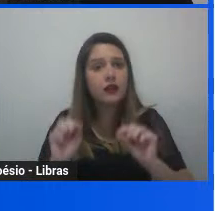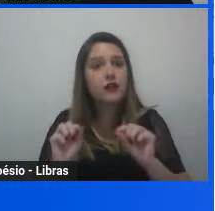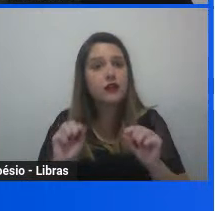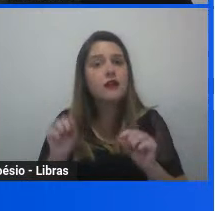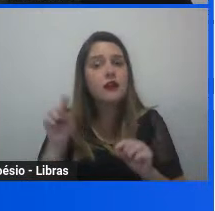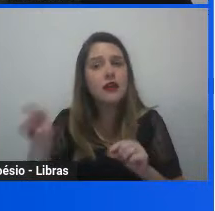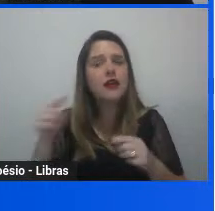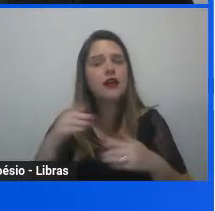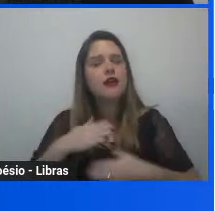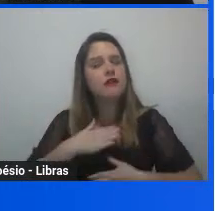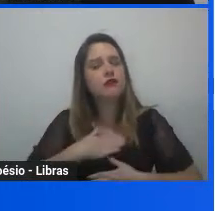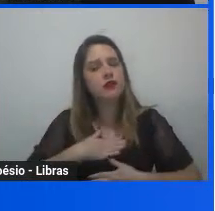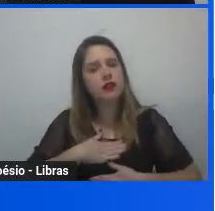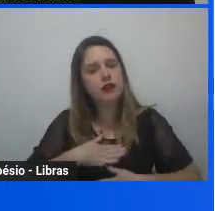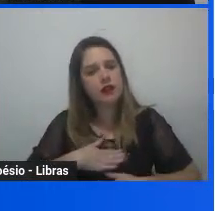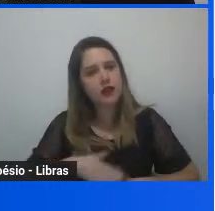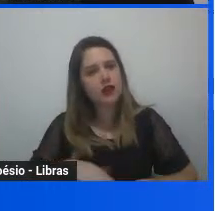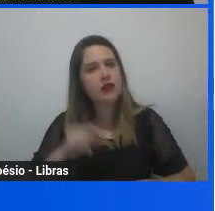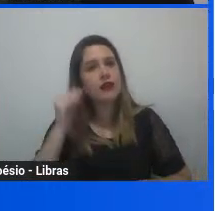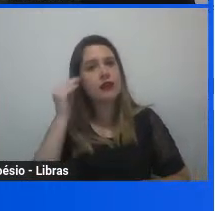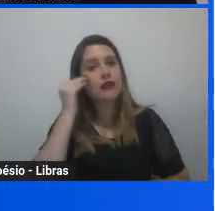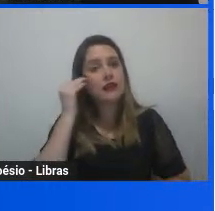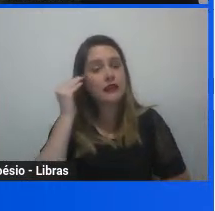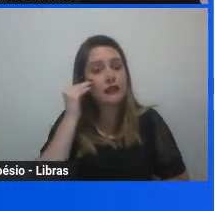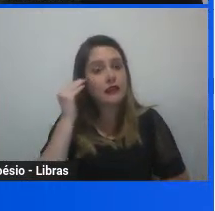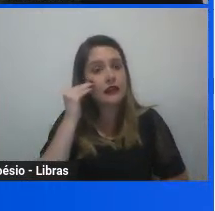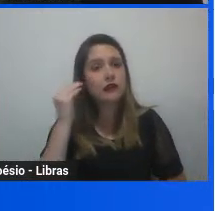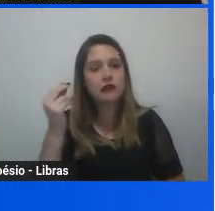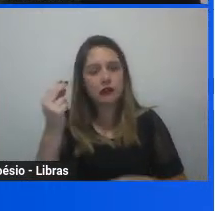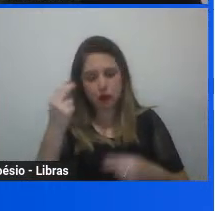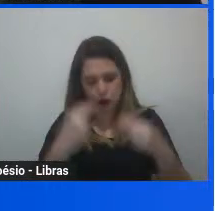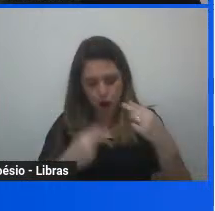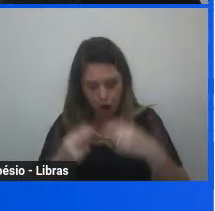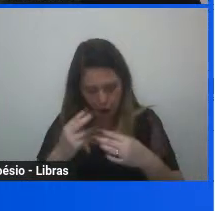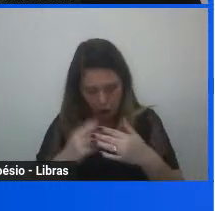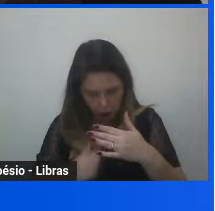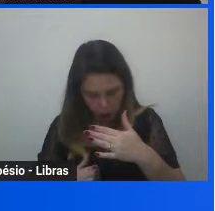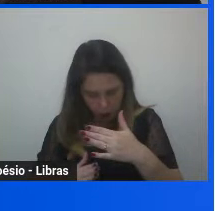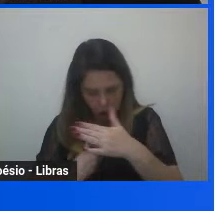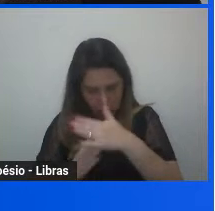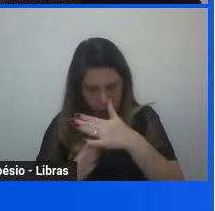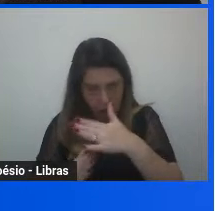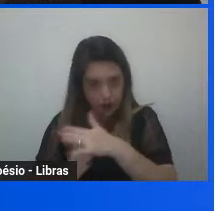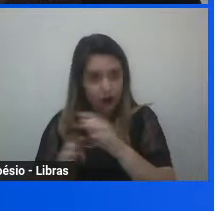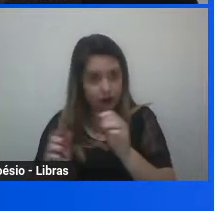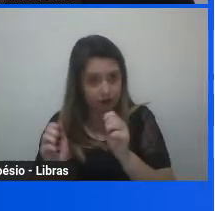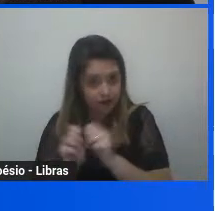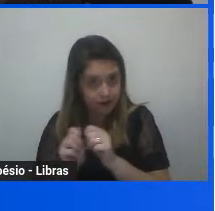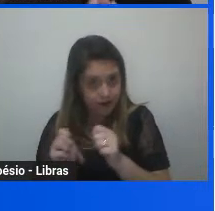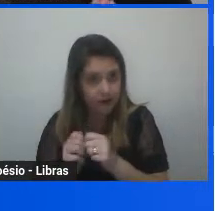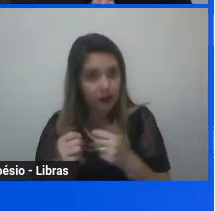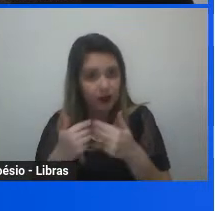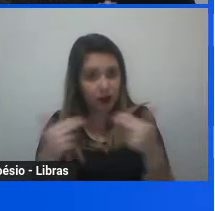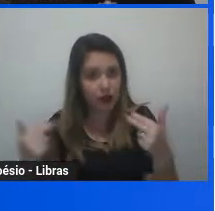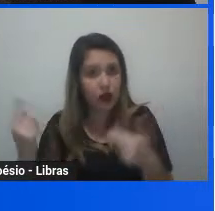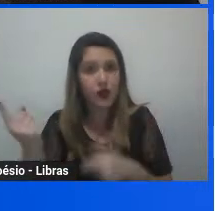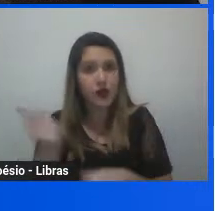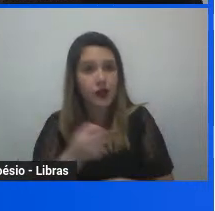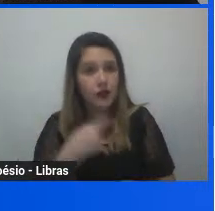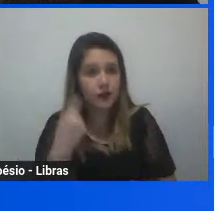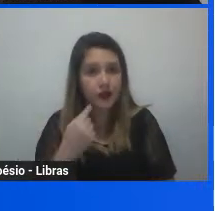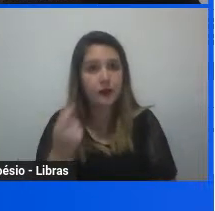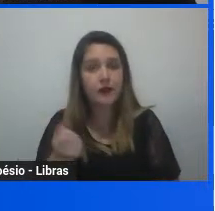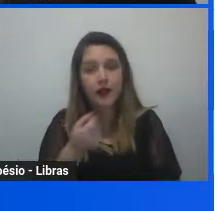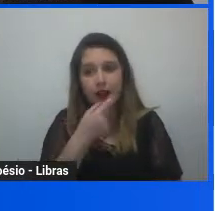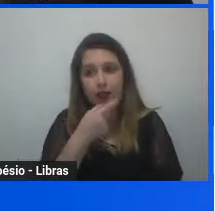se entenda que tem que se mover o mínimo possível. Calma, eu sei que nós não temos analgésicos no